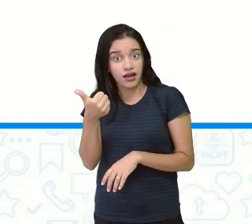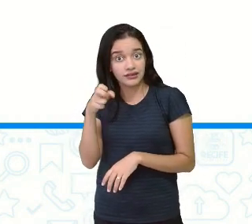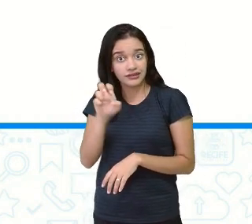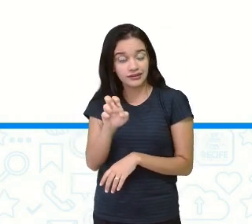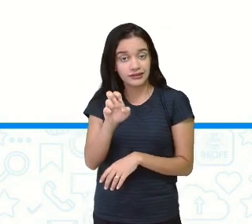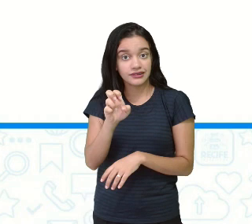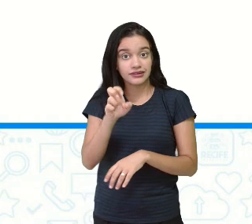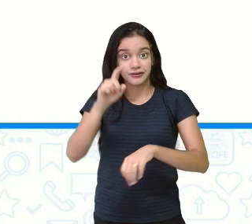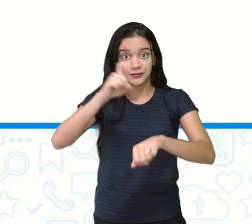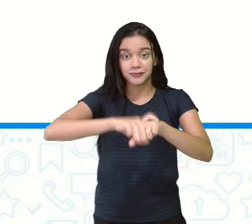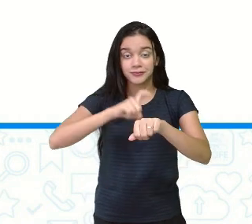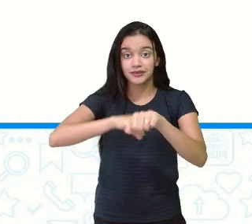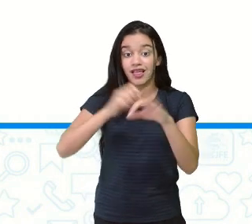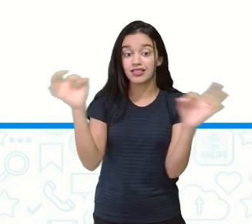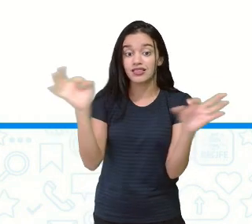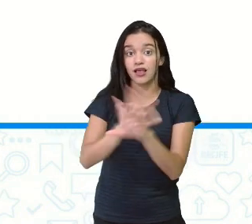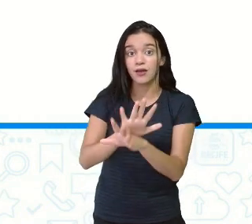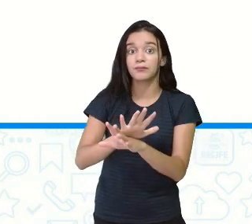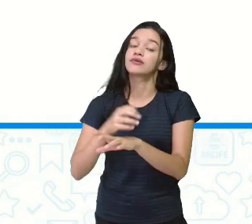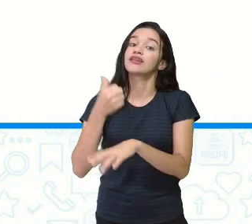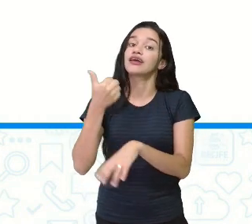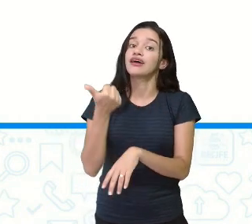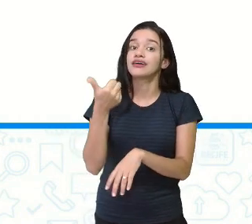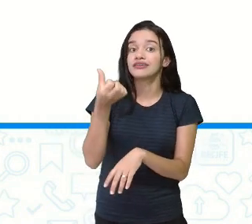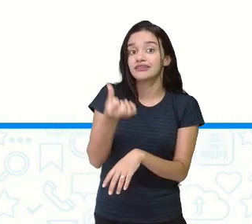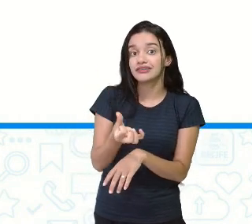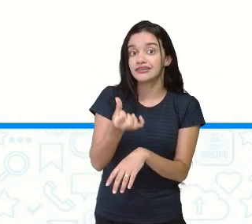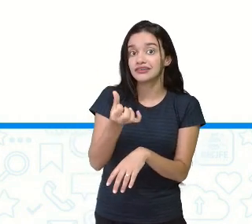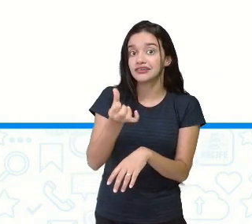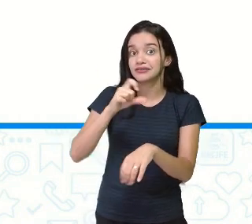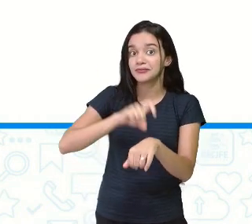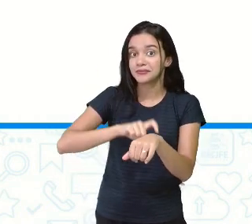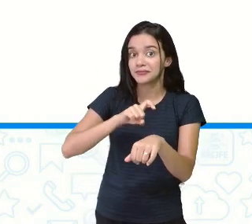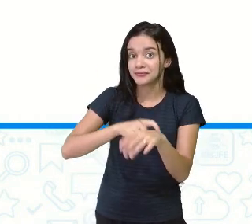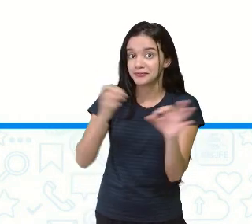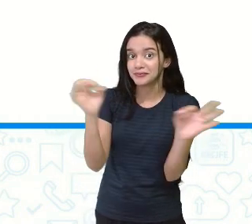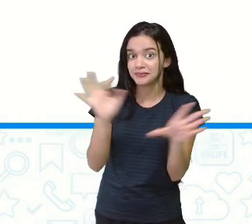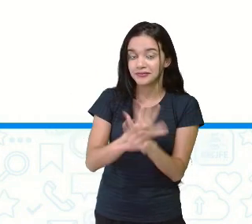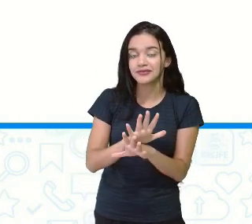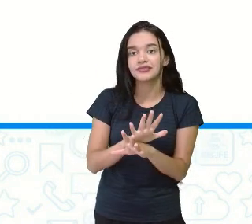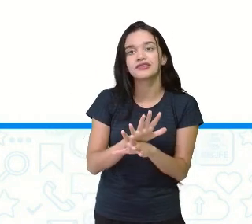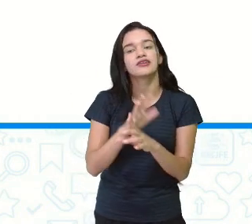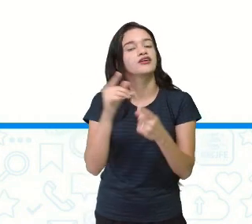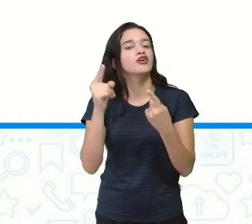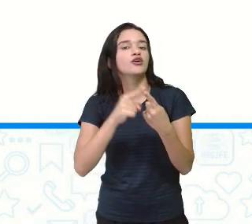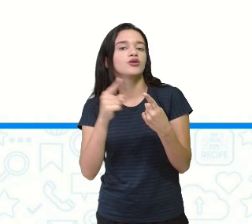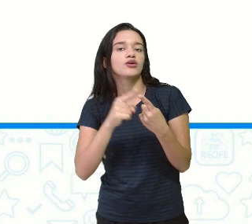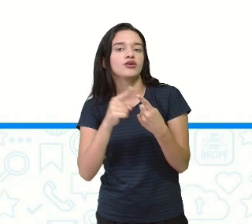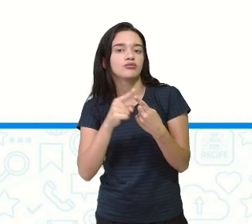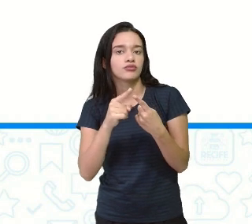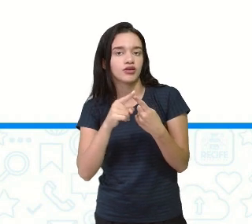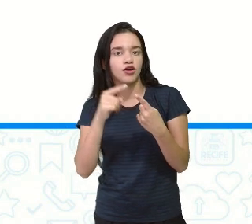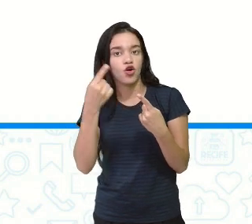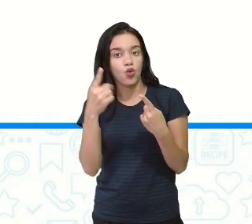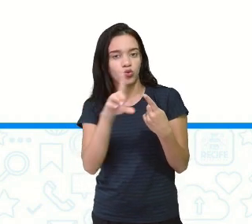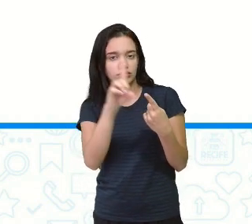16 horas. Quanto tempo dura a aula de Miguel? Letra A, 1 dia. Letra